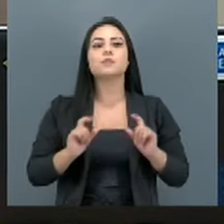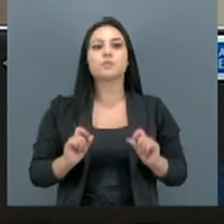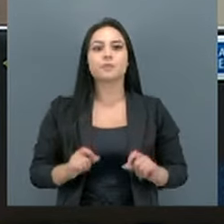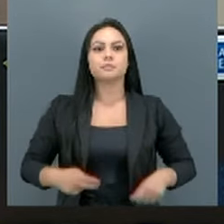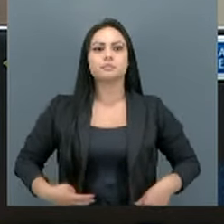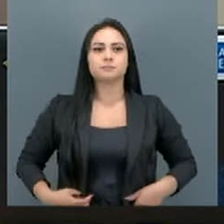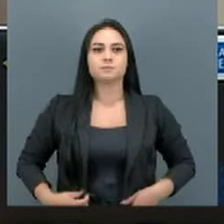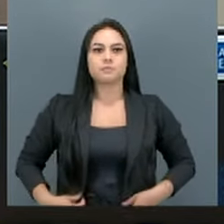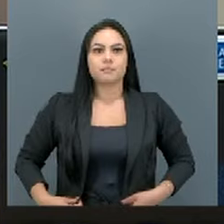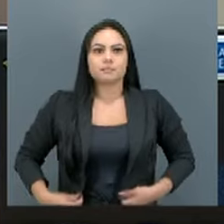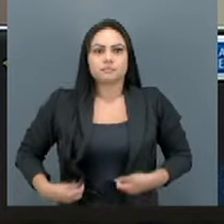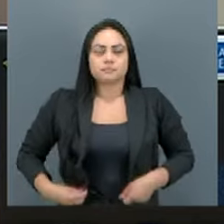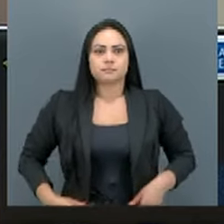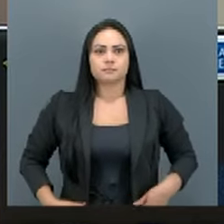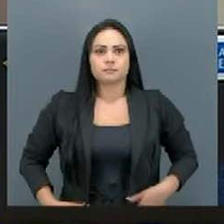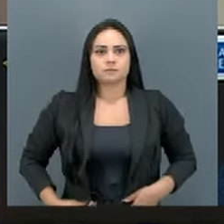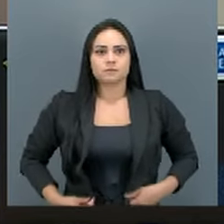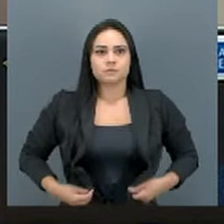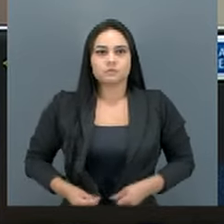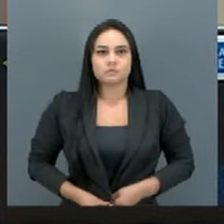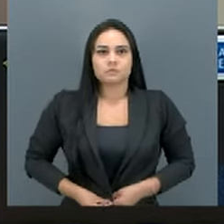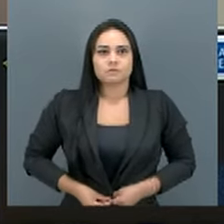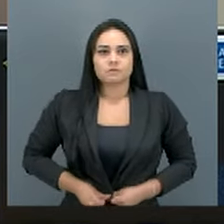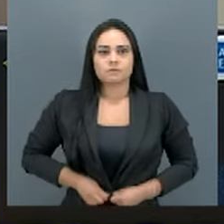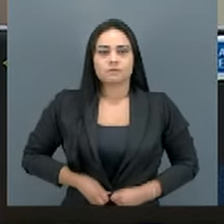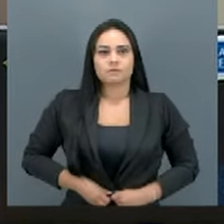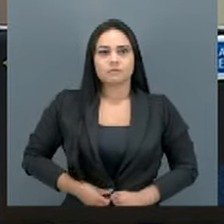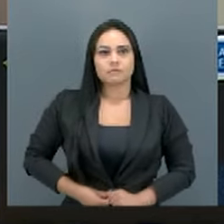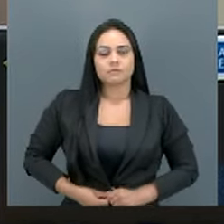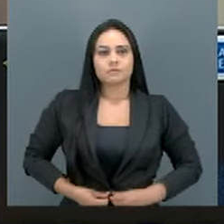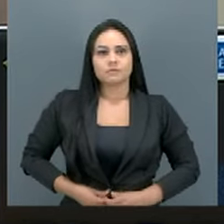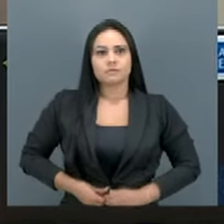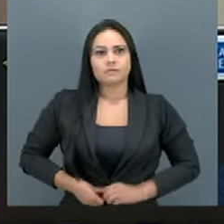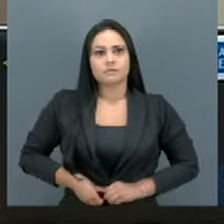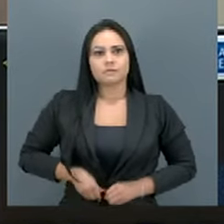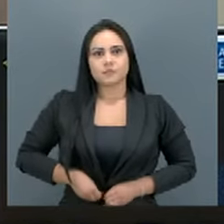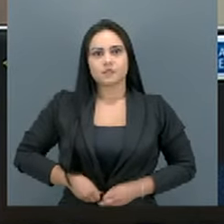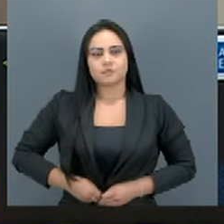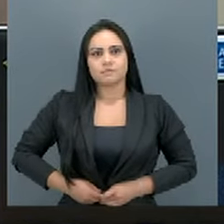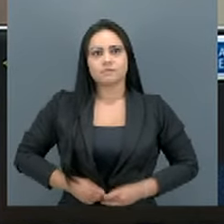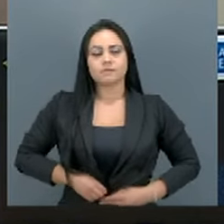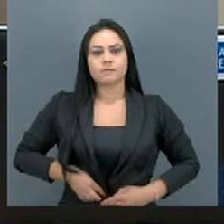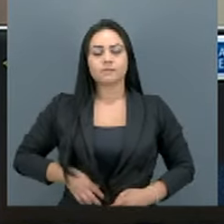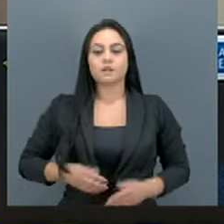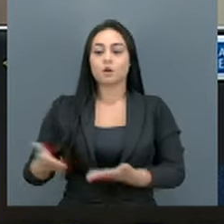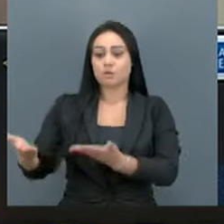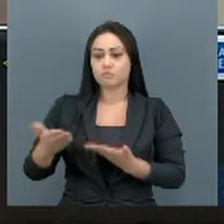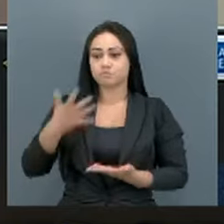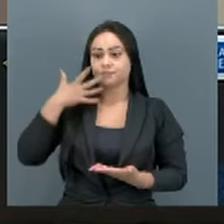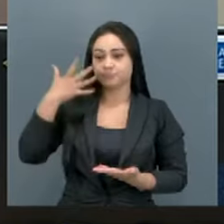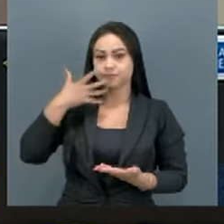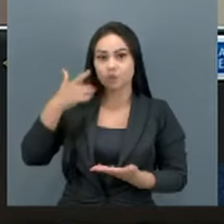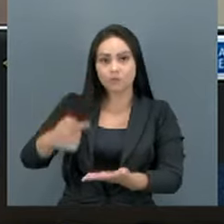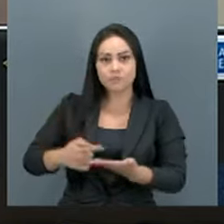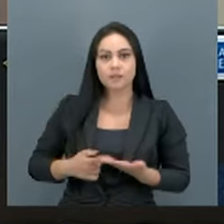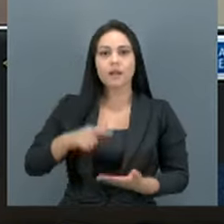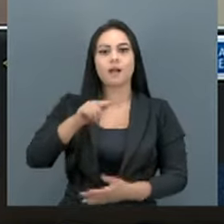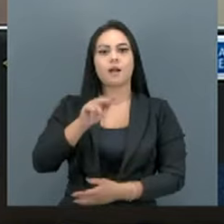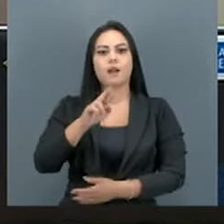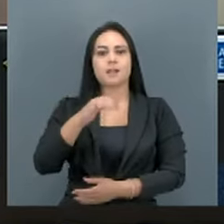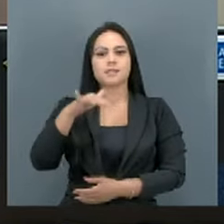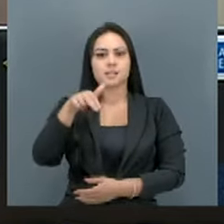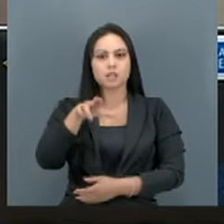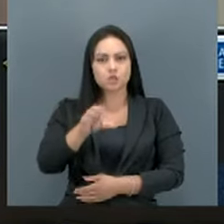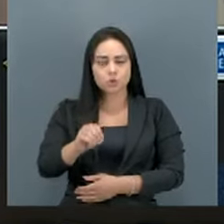objetivo de colher os depoimentos como convidados dos senhores Graciano Aesdesani